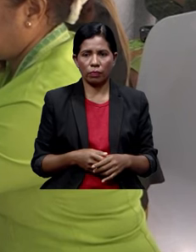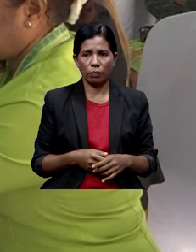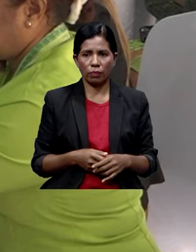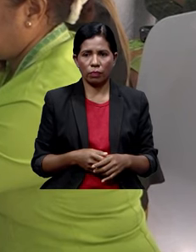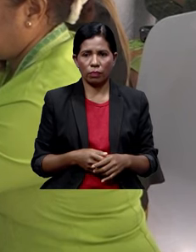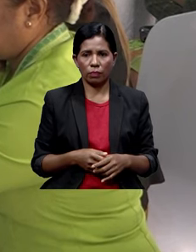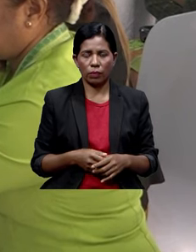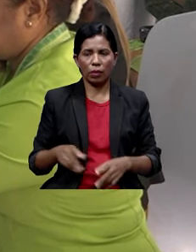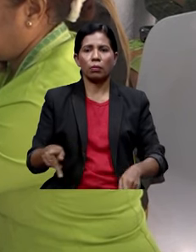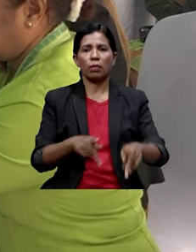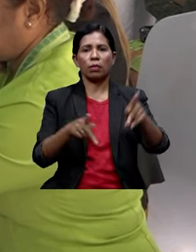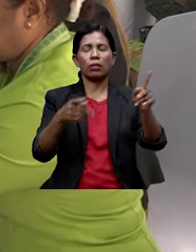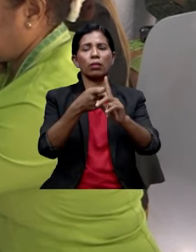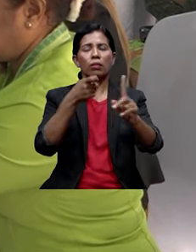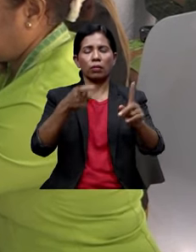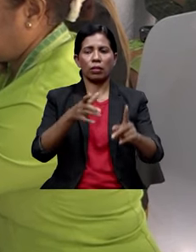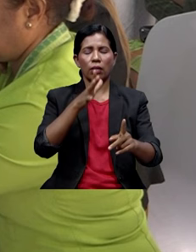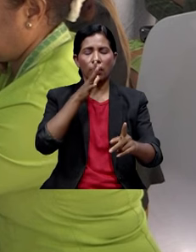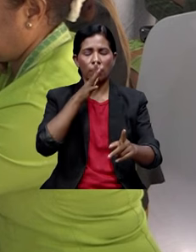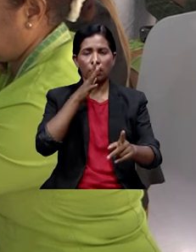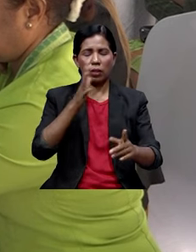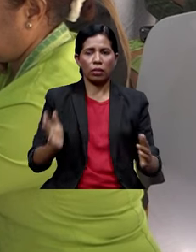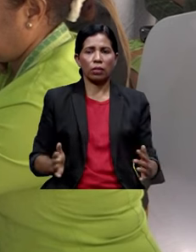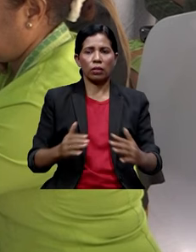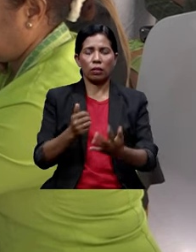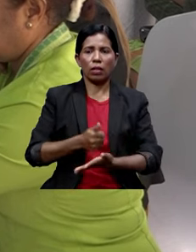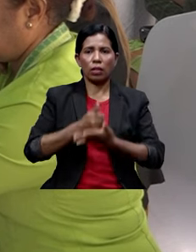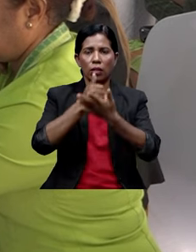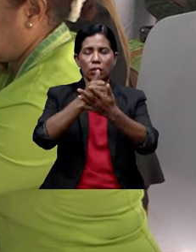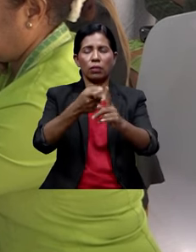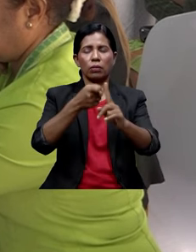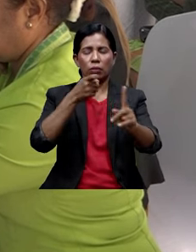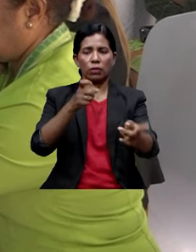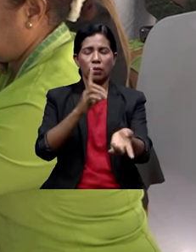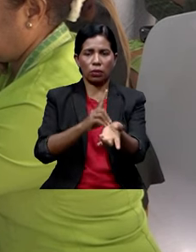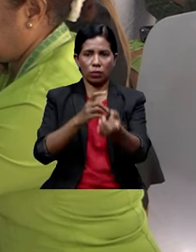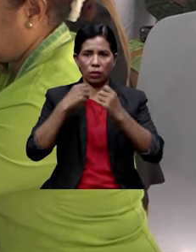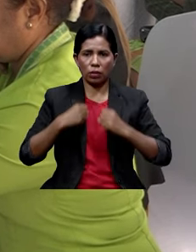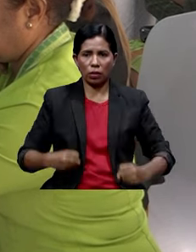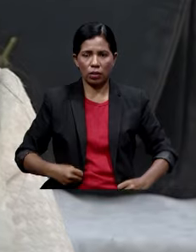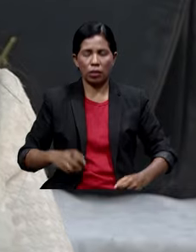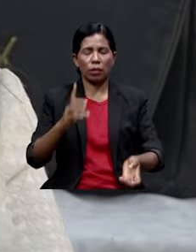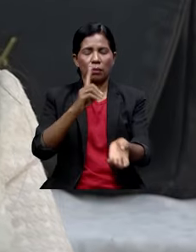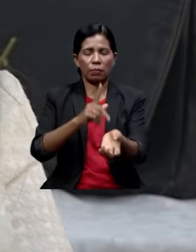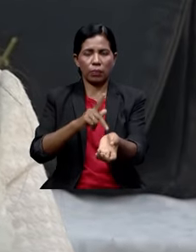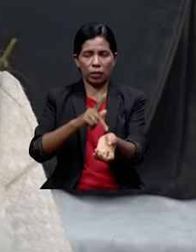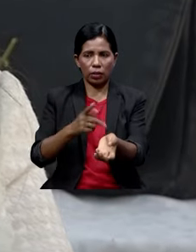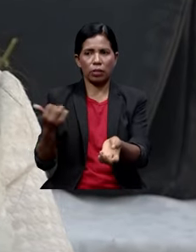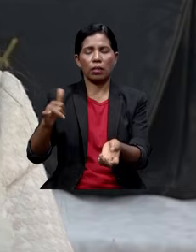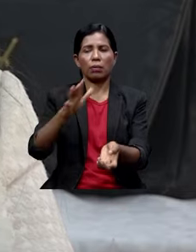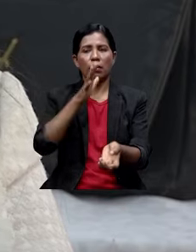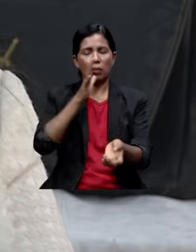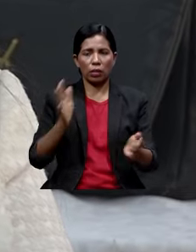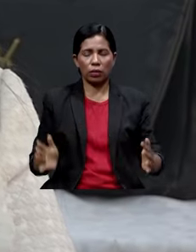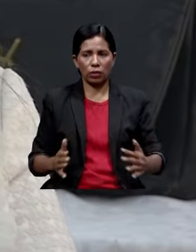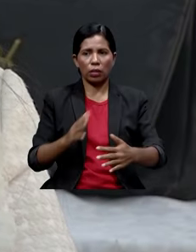Durante el público, Liu Liu y Nangisin Ruasira cuestionó atendimiento de su personal saúde. Liu Liu partera sira ba Inanisin Ruasira nebe